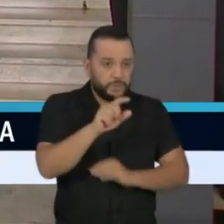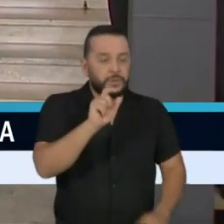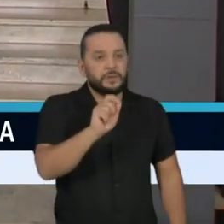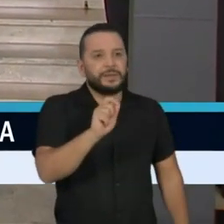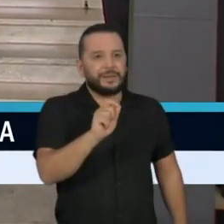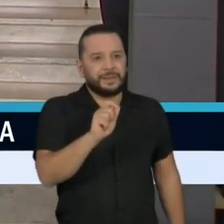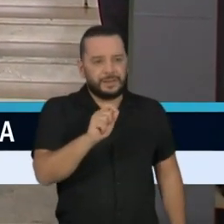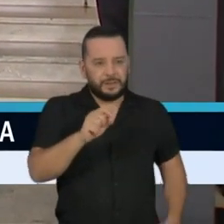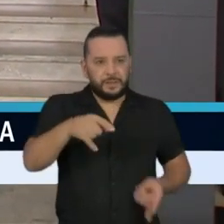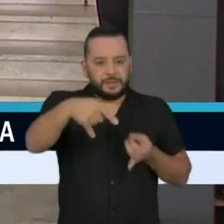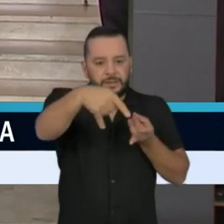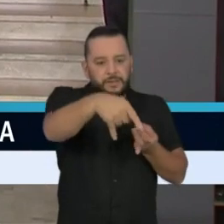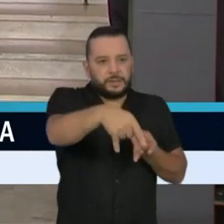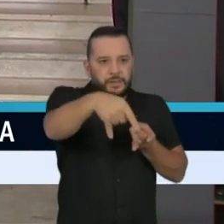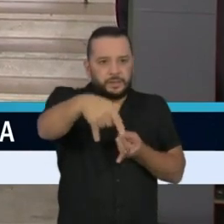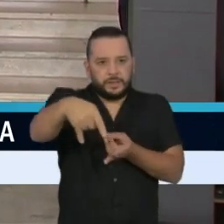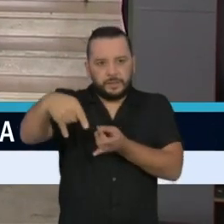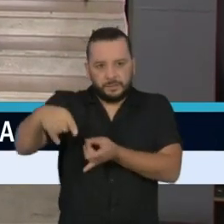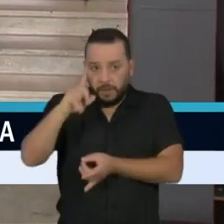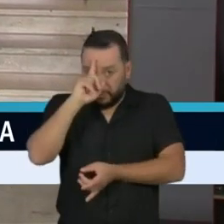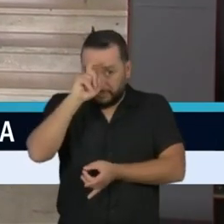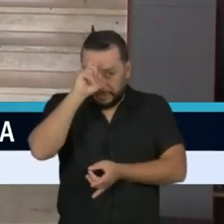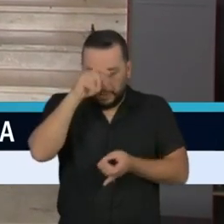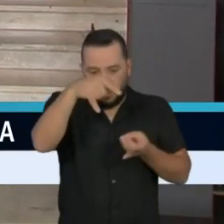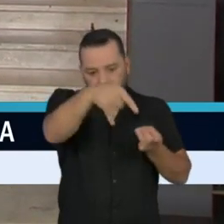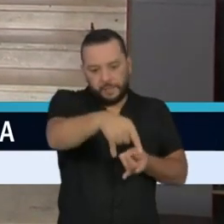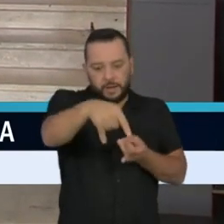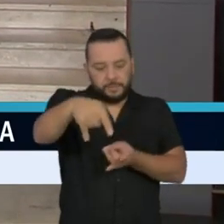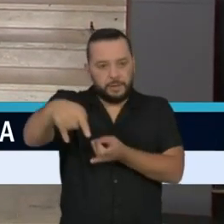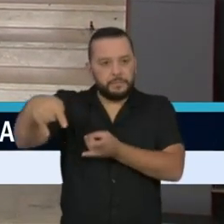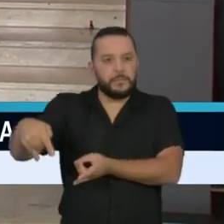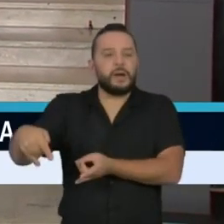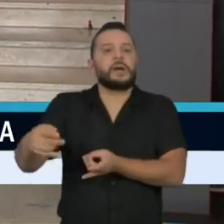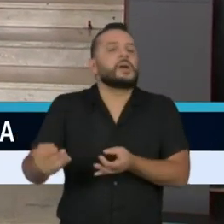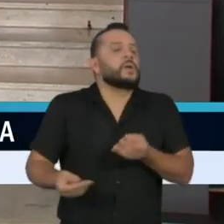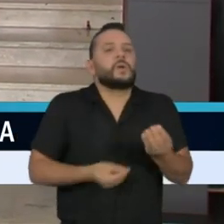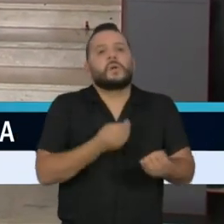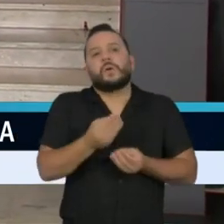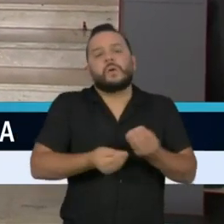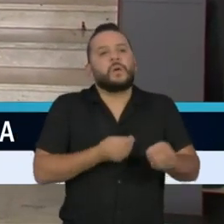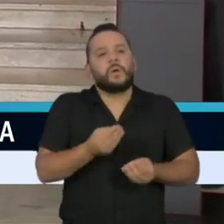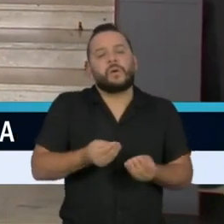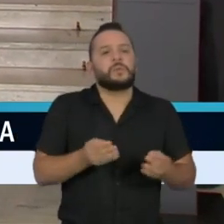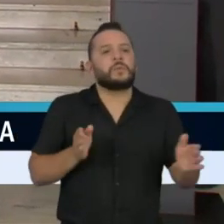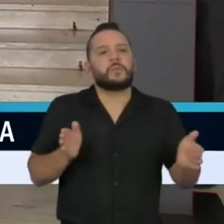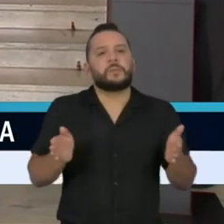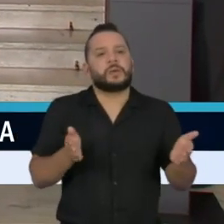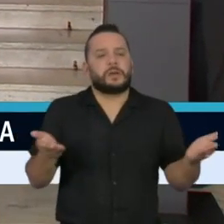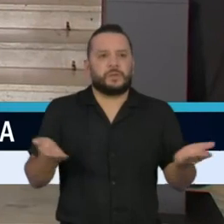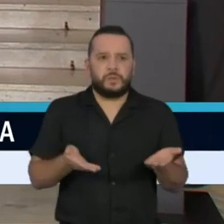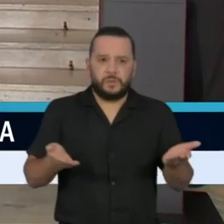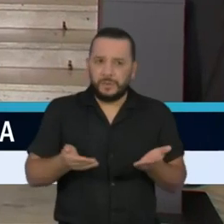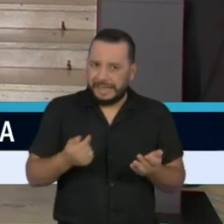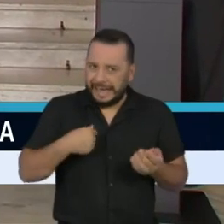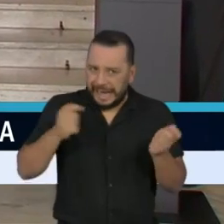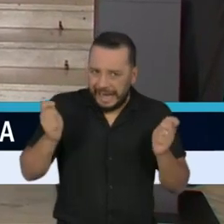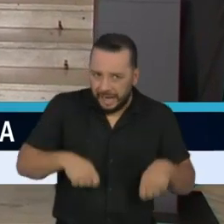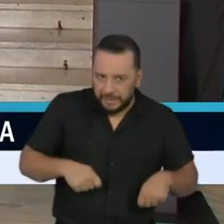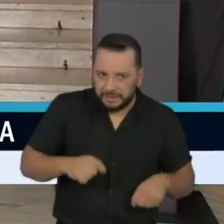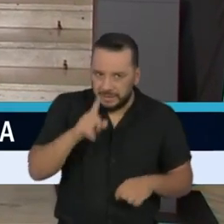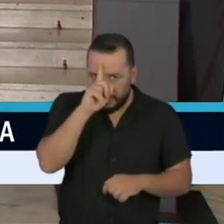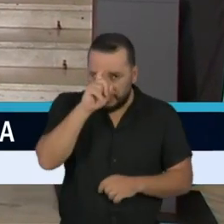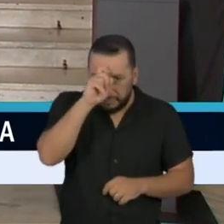leitos hospitalares. Queria saber, primeiramente, em que momento nós estamos hoje da nossa capacidade